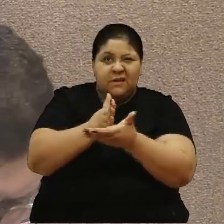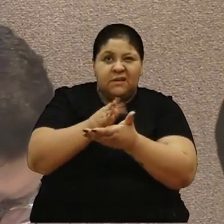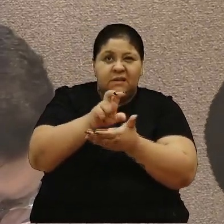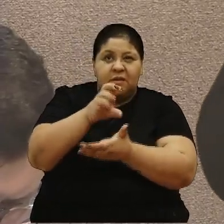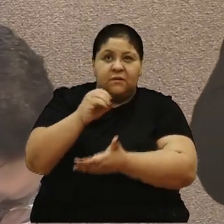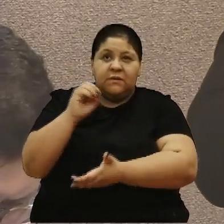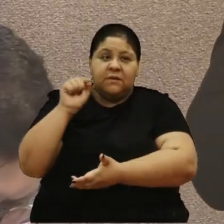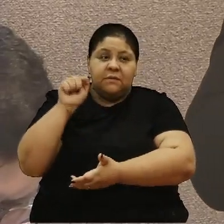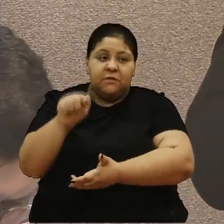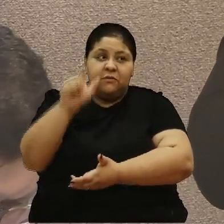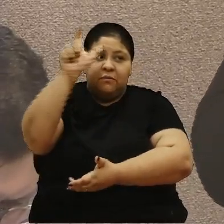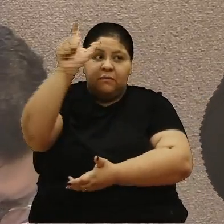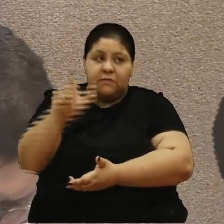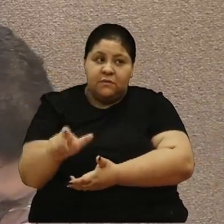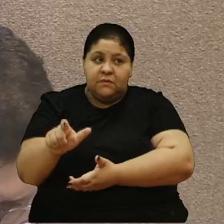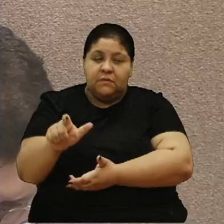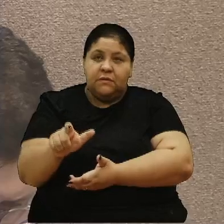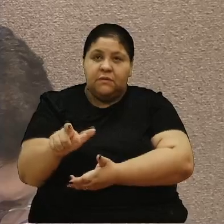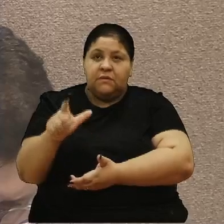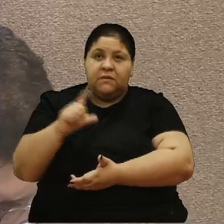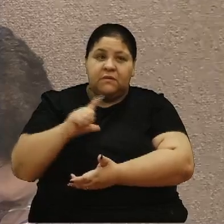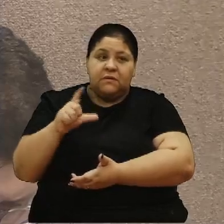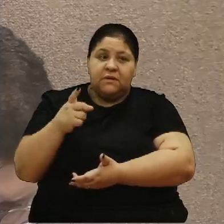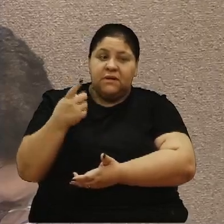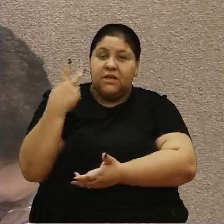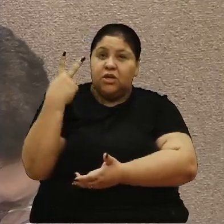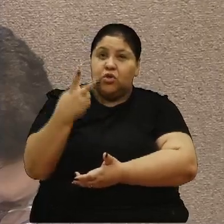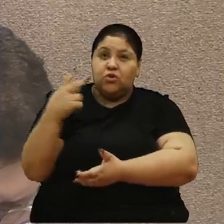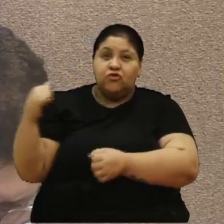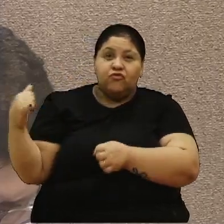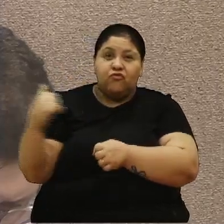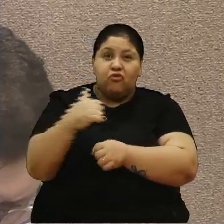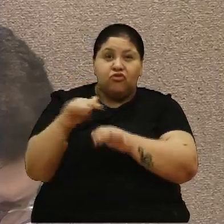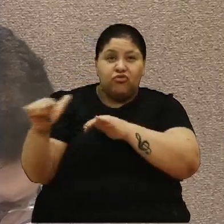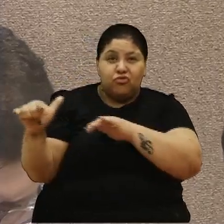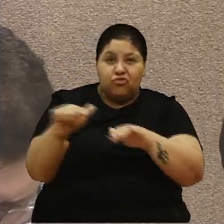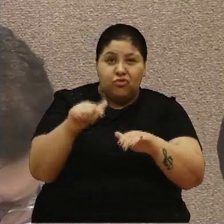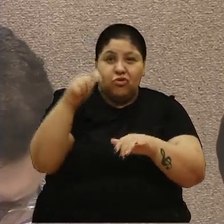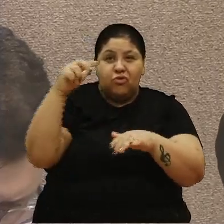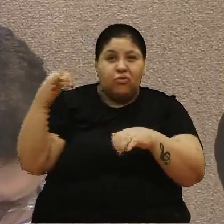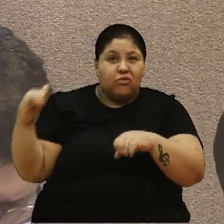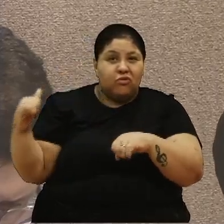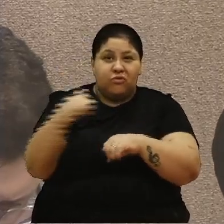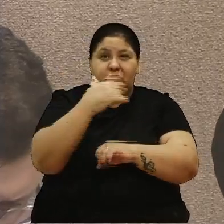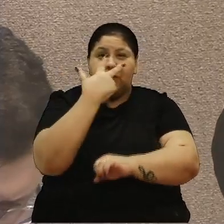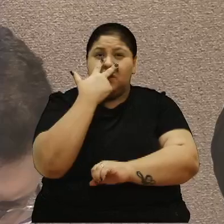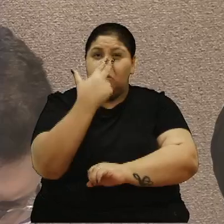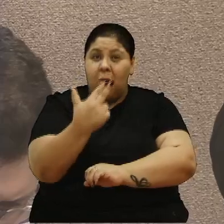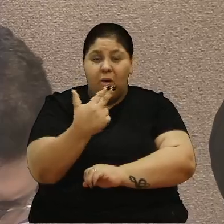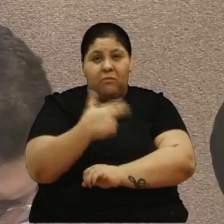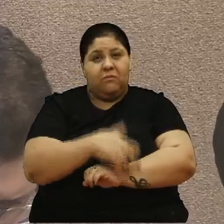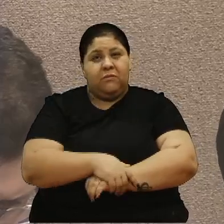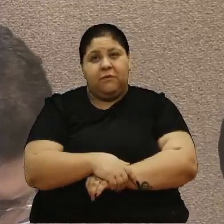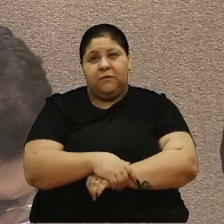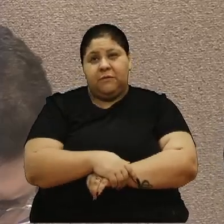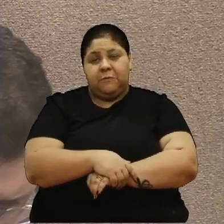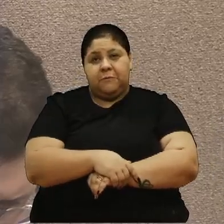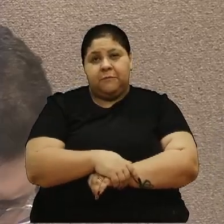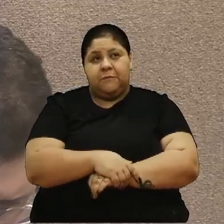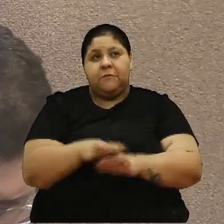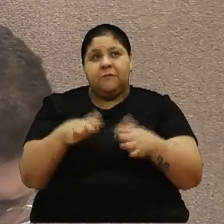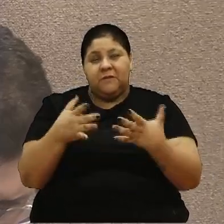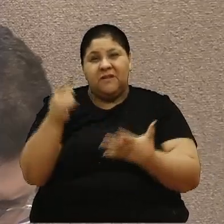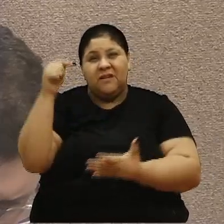mil habitantes que praticamente tem 2 voos por semana. O nosso aeroporto está igual. Então